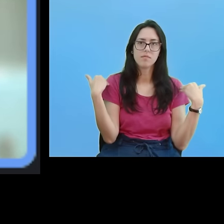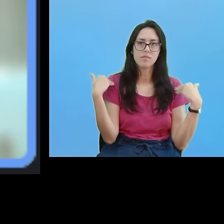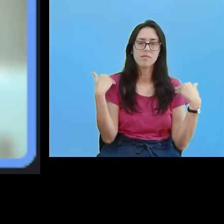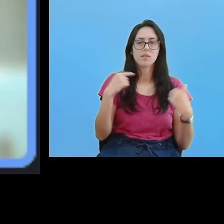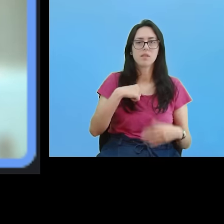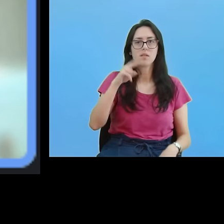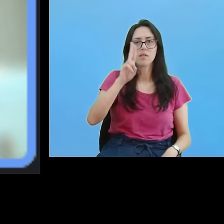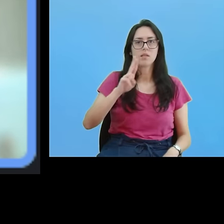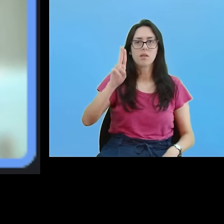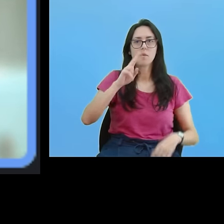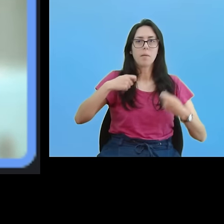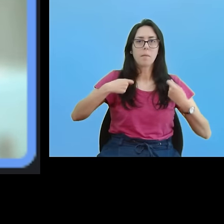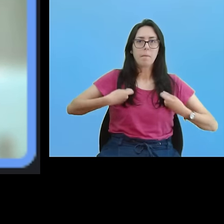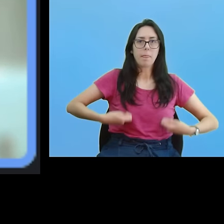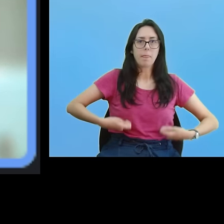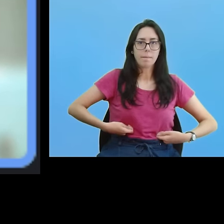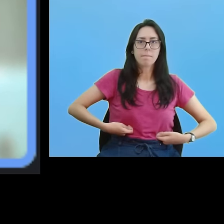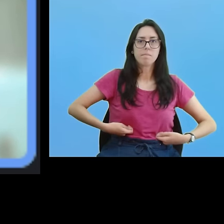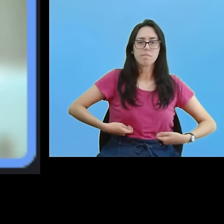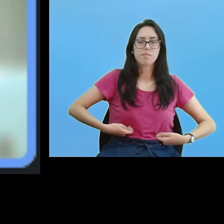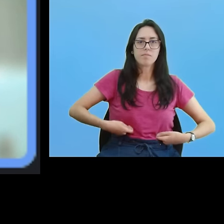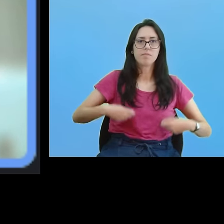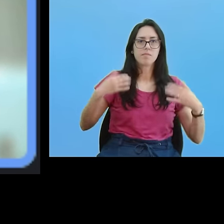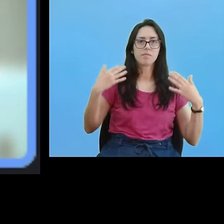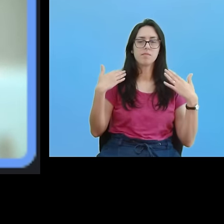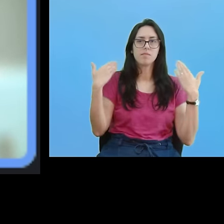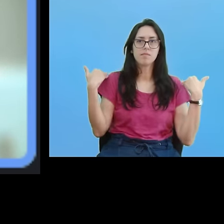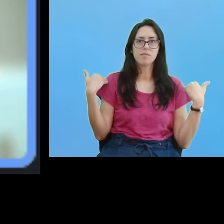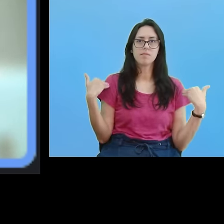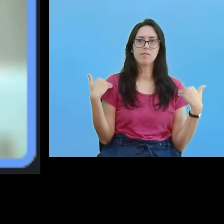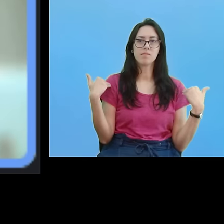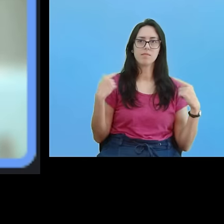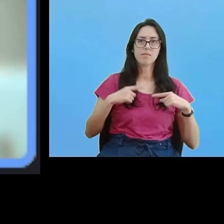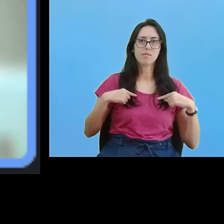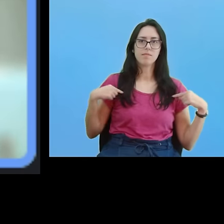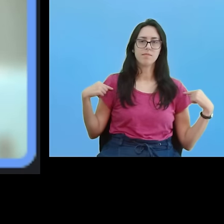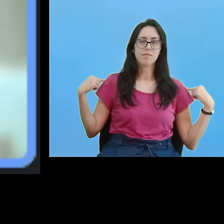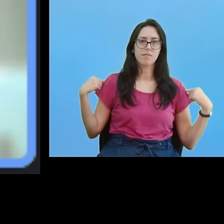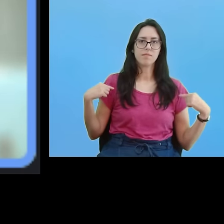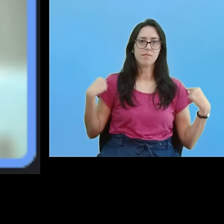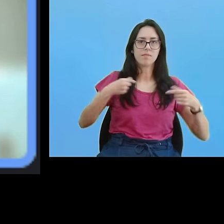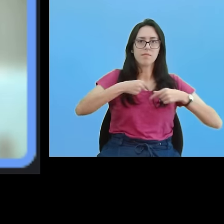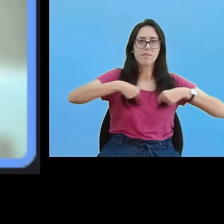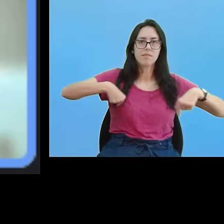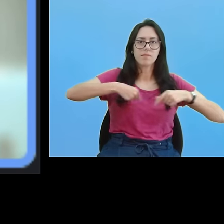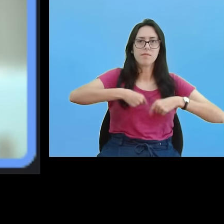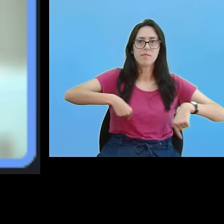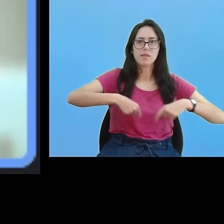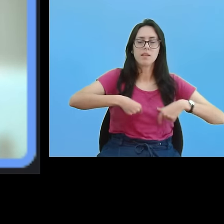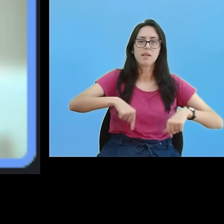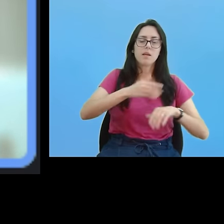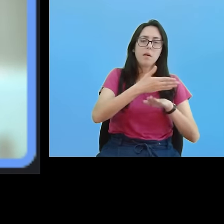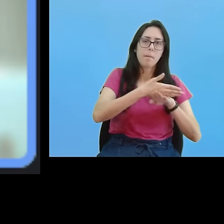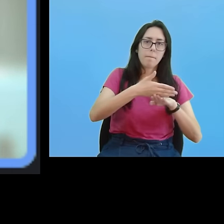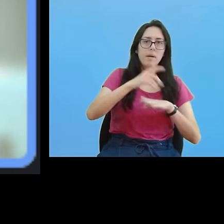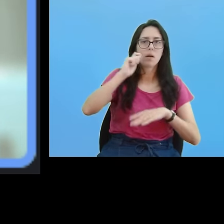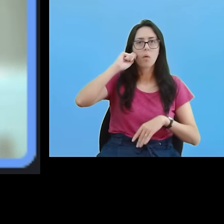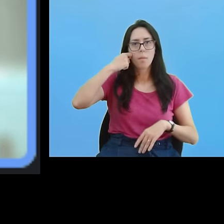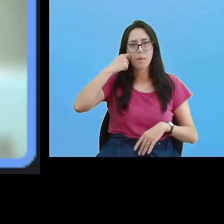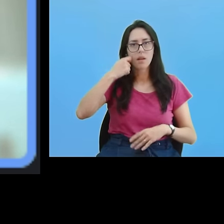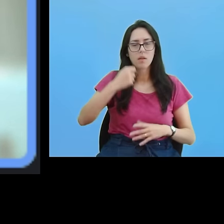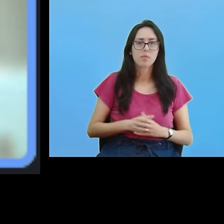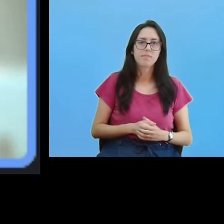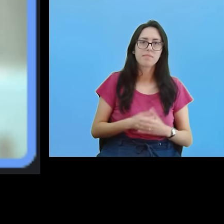estou vestindo uma blusa que os ombros ficam à mostra e ela tem listas brancas e pretas. Bom, então